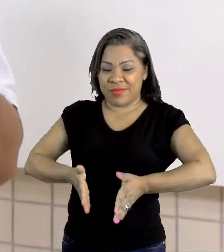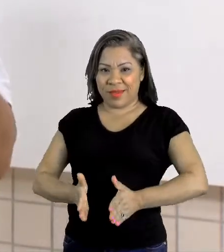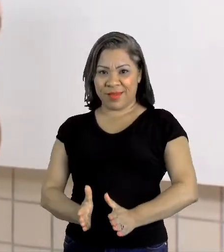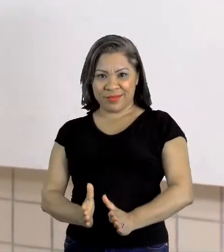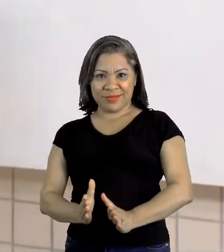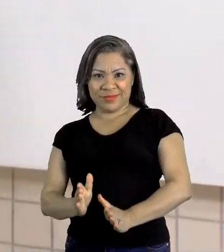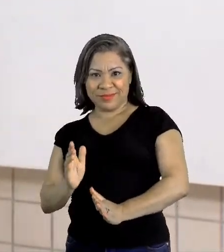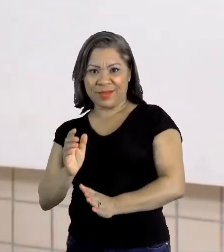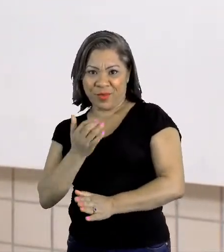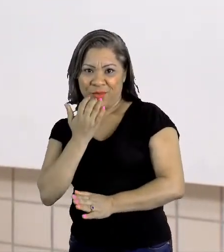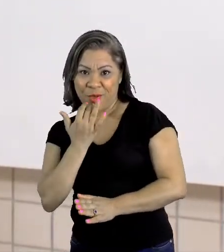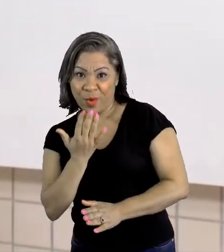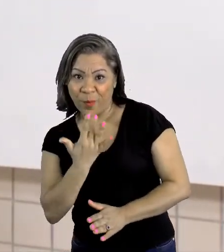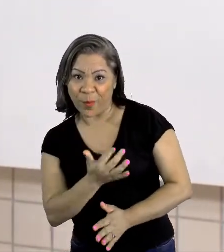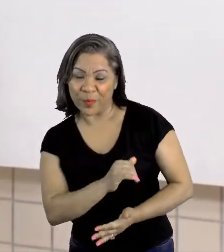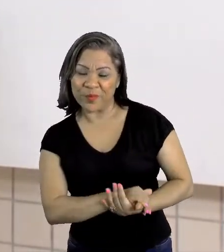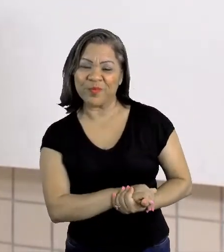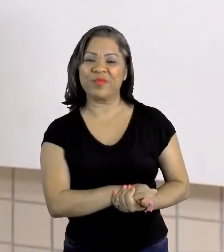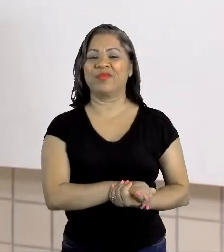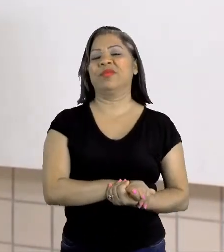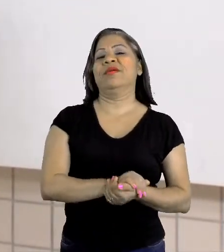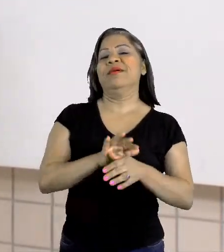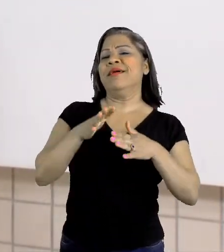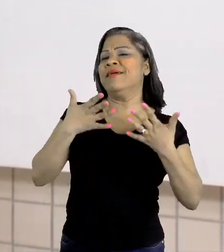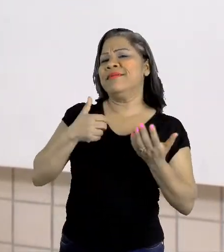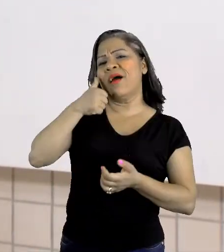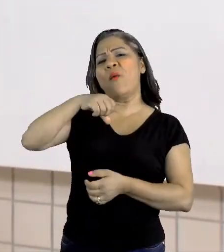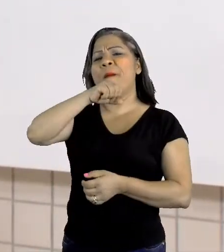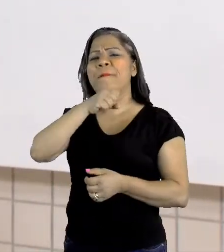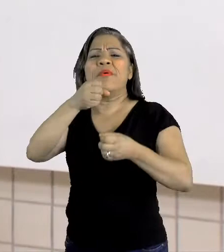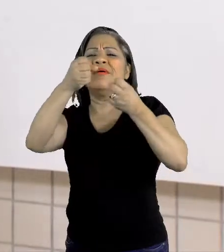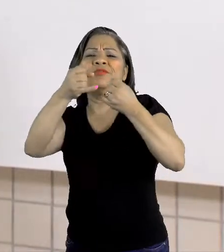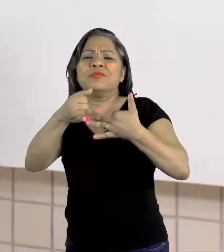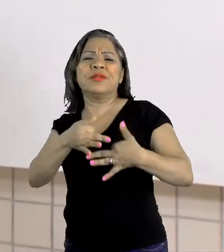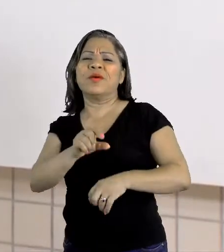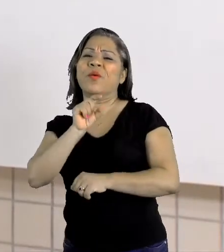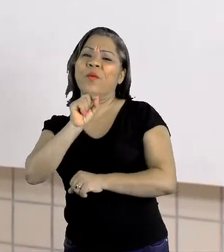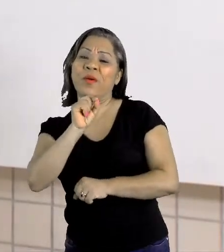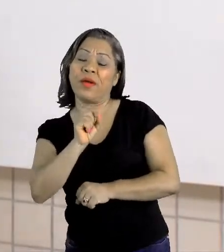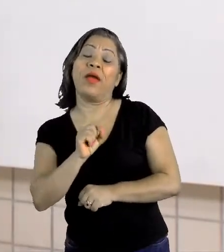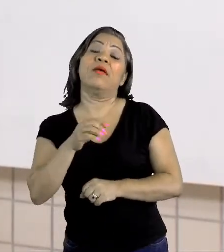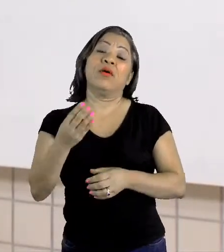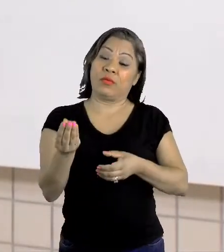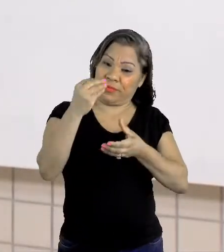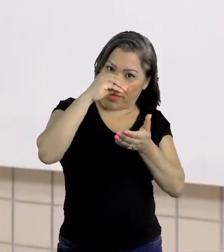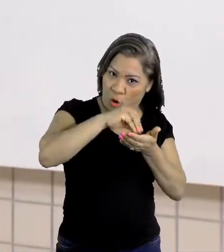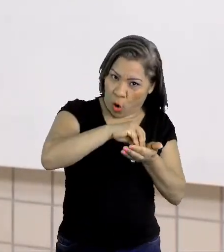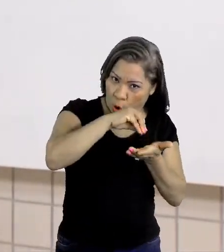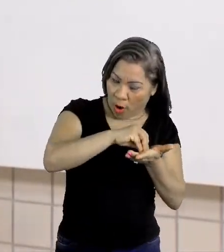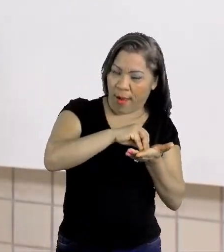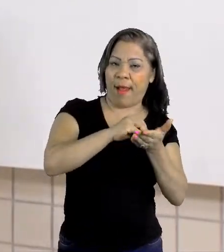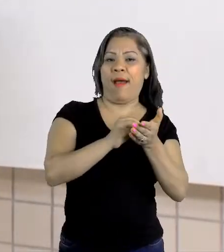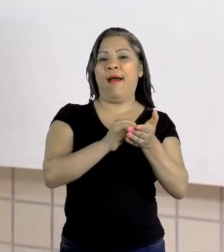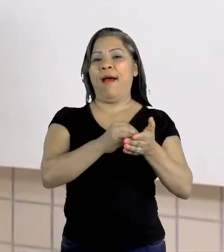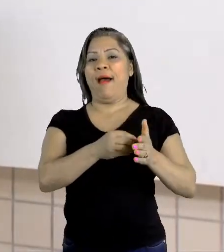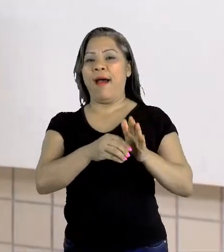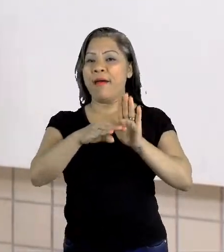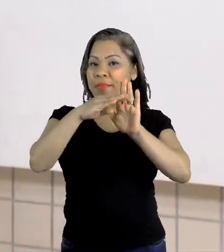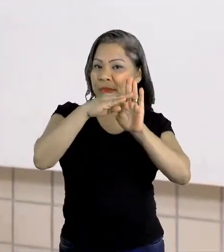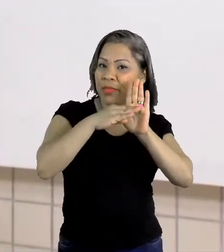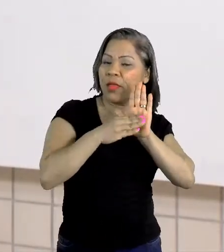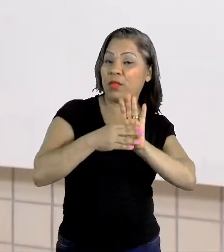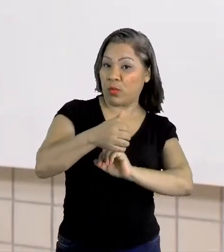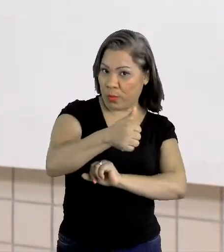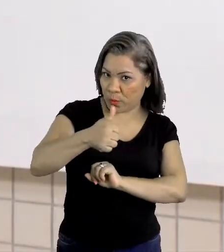aí, o que ela explicou? Você vai colocar aí na número 11. Vai colocar toda a explicação da mãe dela aí na